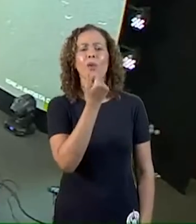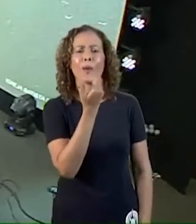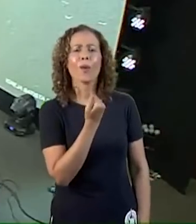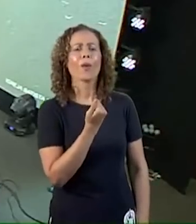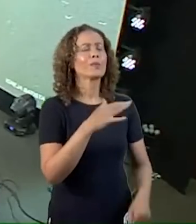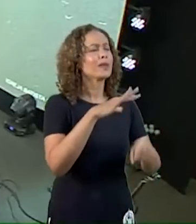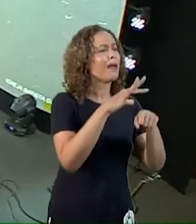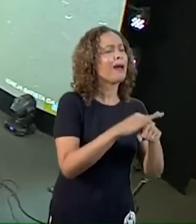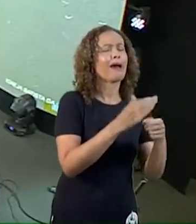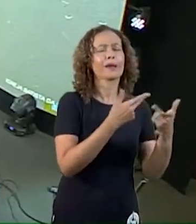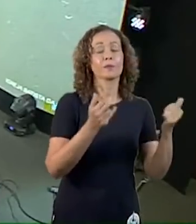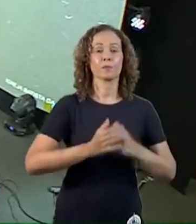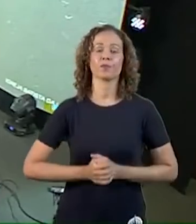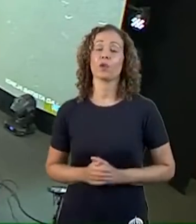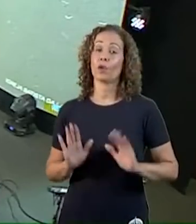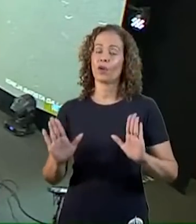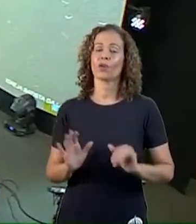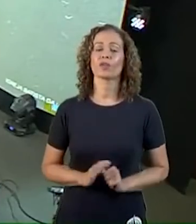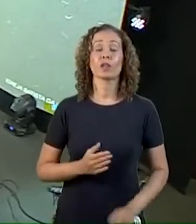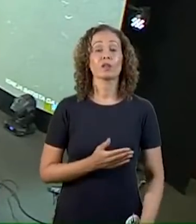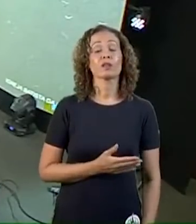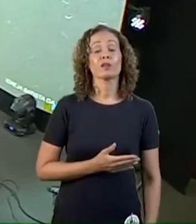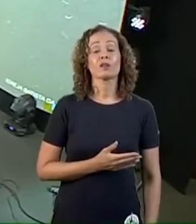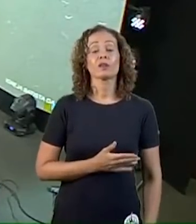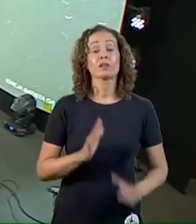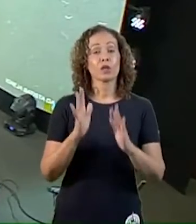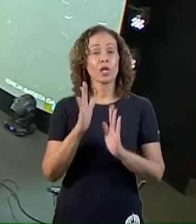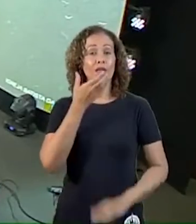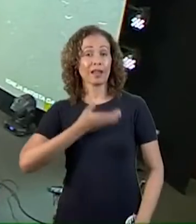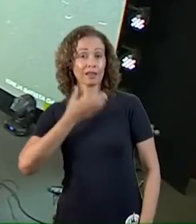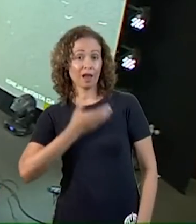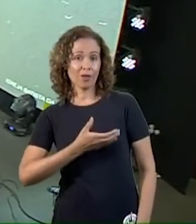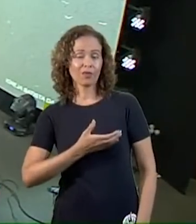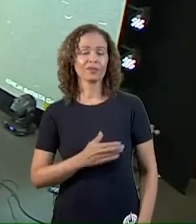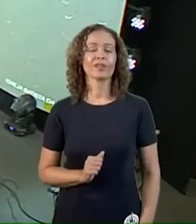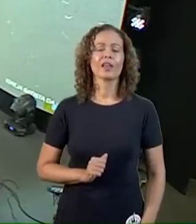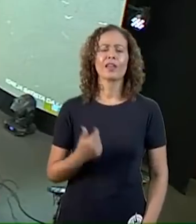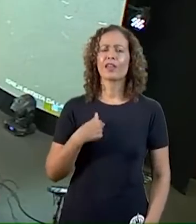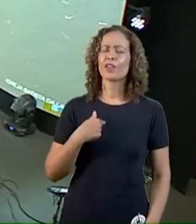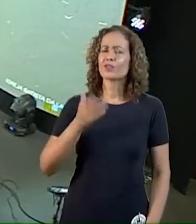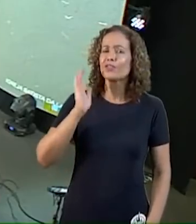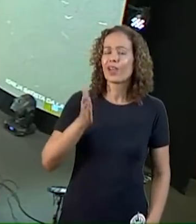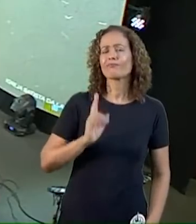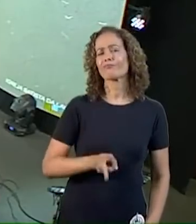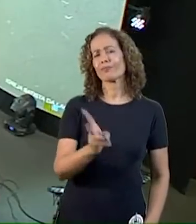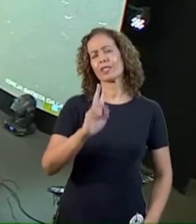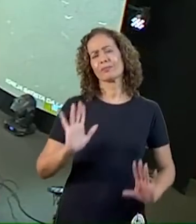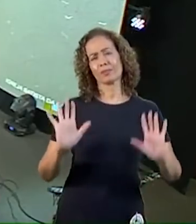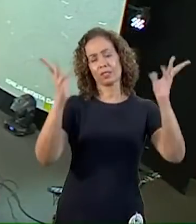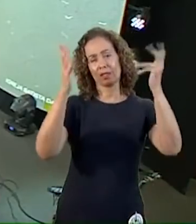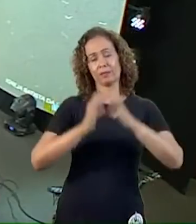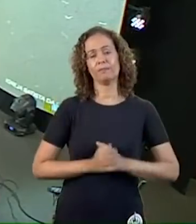Natal, eu gosto de celebrar o Natal. Ah, no Senhor, ele não nasceu 25 de dezembro. Eu cansei de celebrar meu aniversário em outro dia que não era o 25